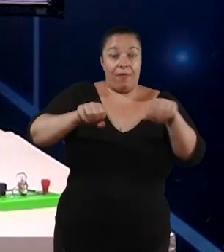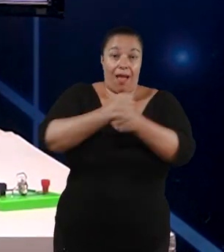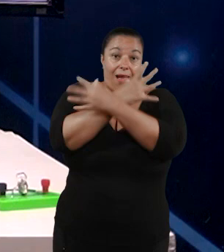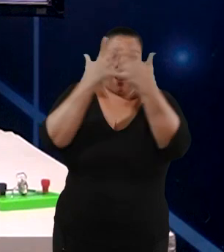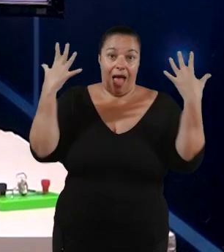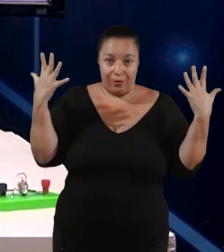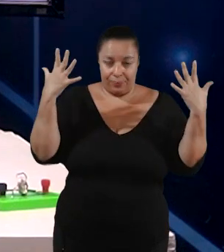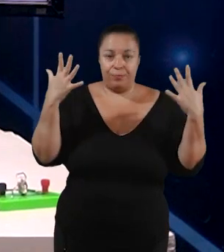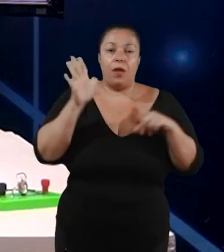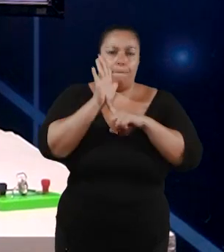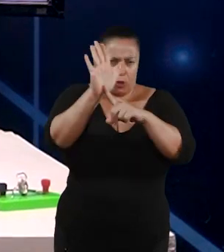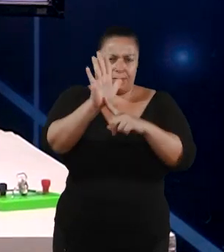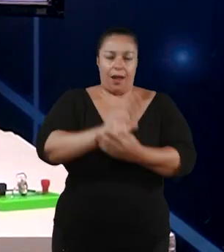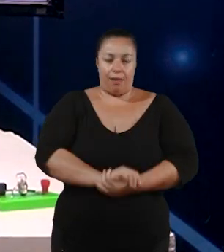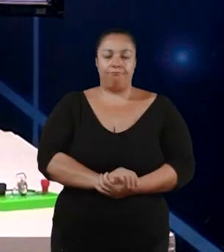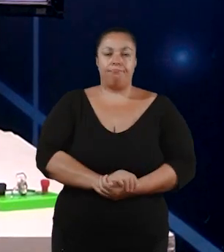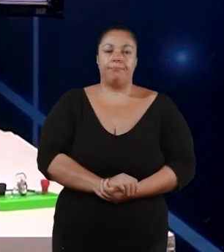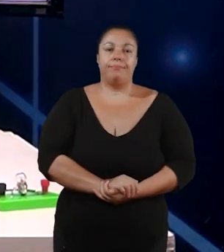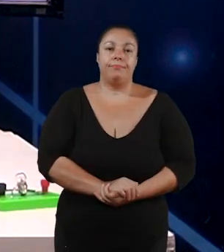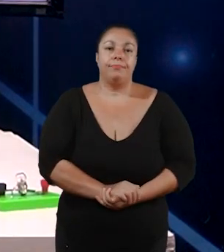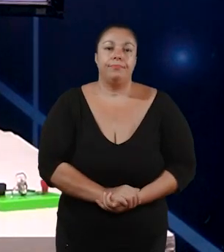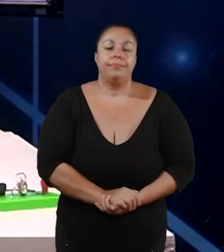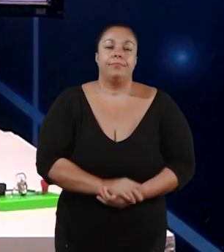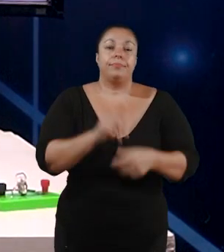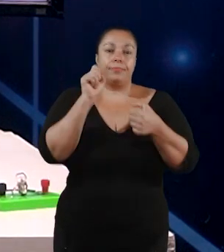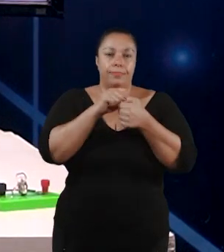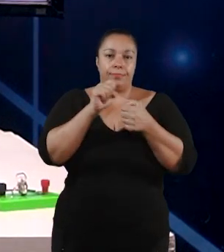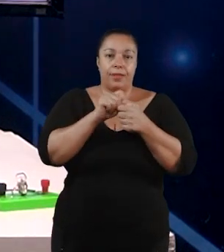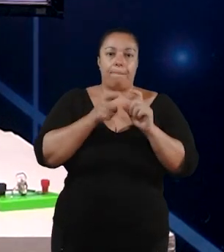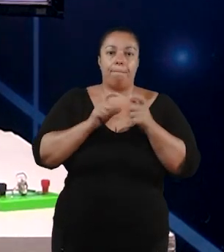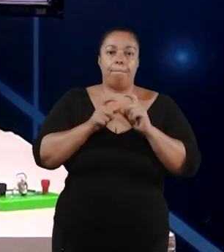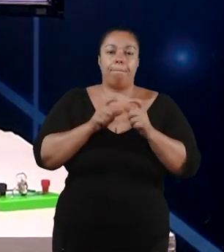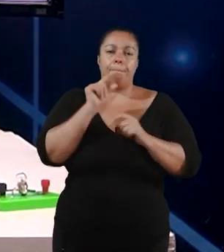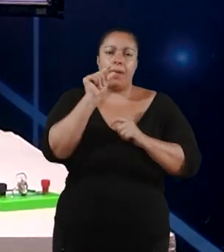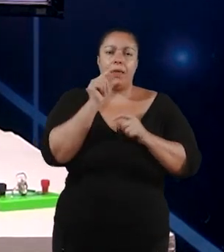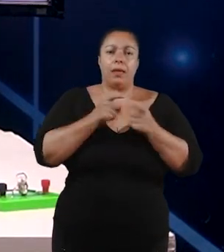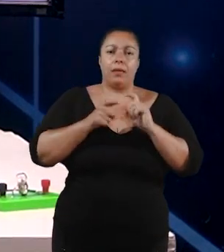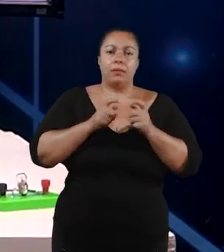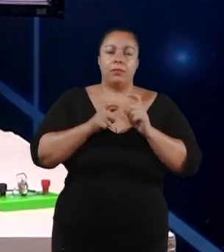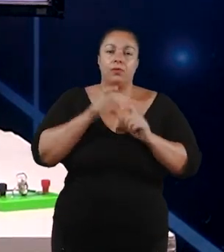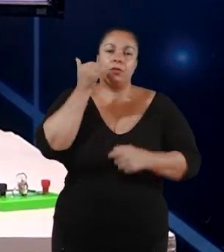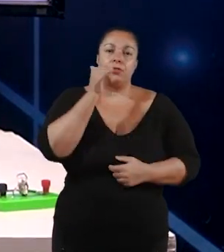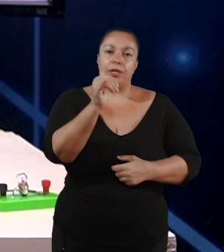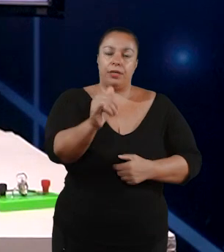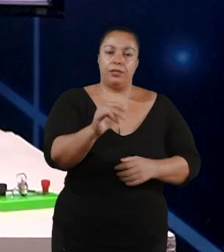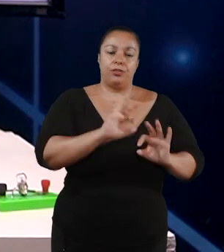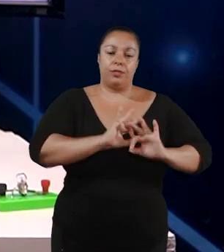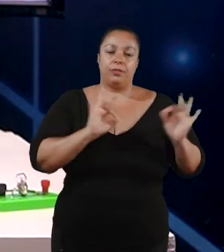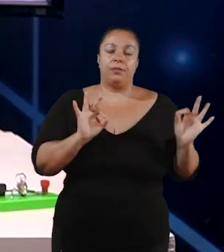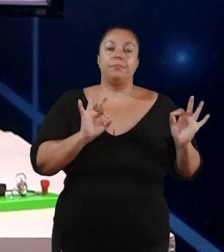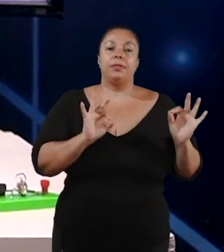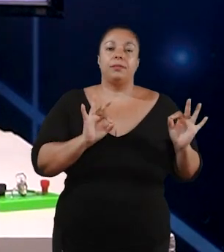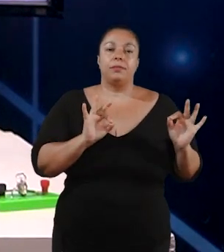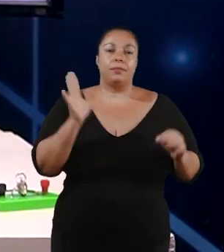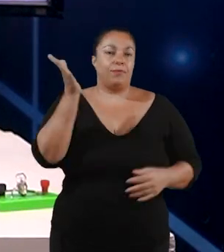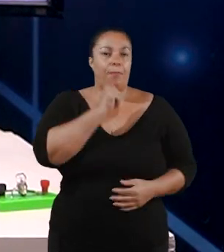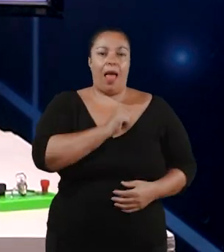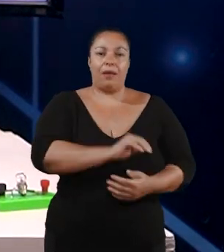Vamos a uma demonstração, tá? Então vamos montar um pequeno circuito no nosso programa PET. Então vamos